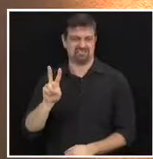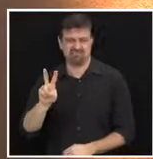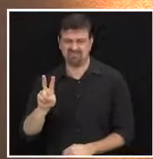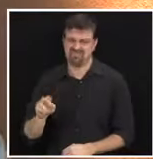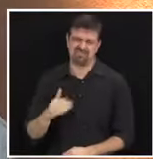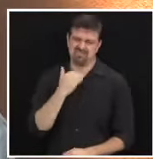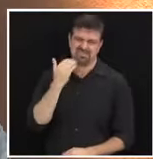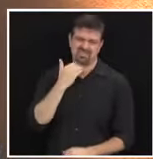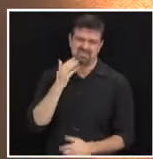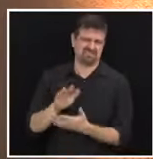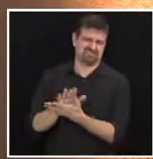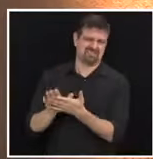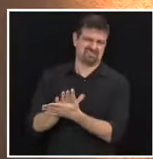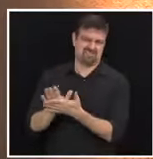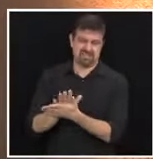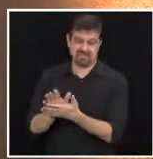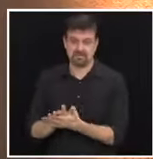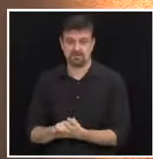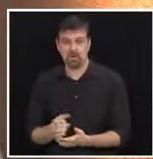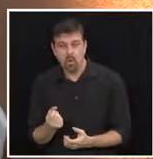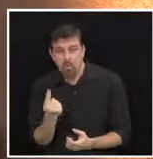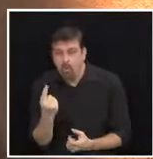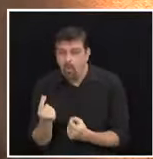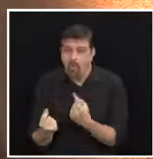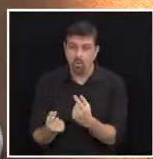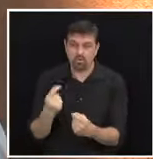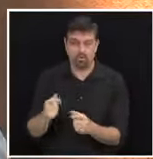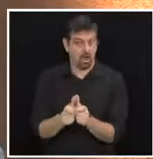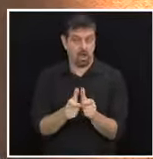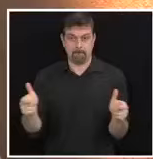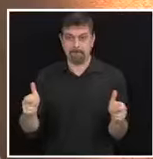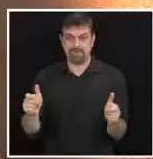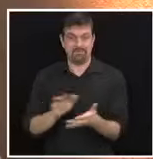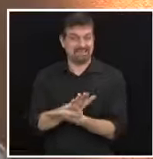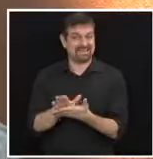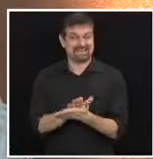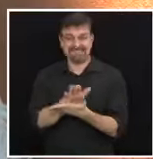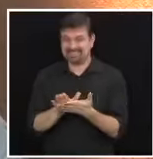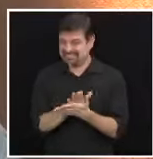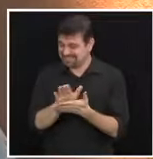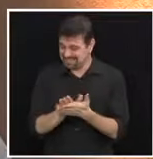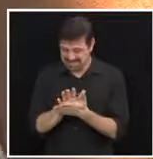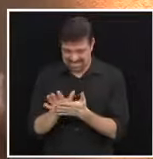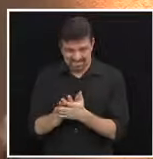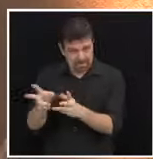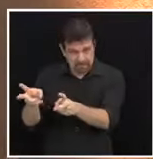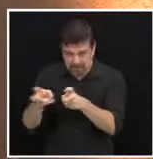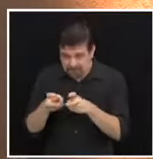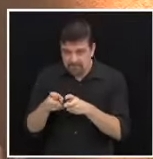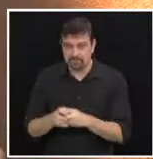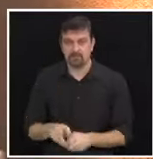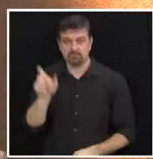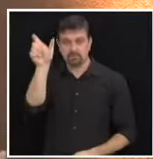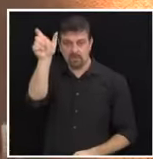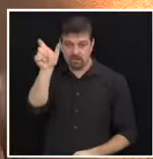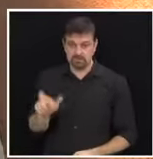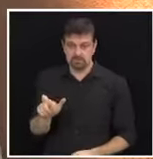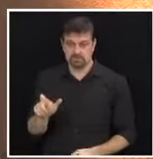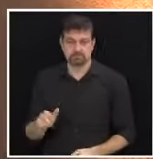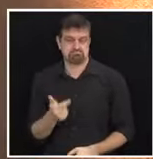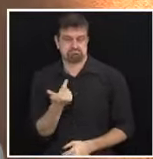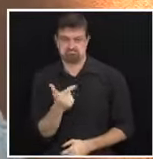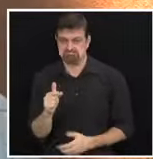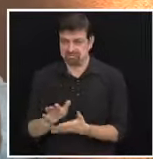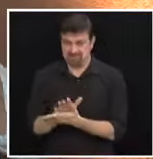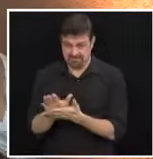HIV. E somente uma porcentagem pequena tem, a grande maioria não tem nada. E tanto quem não teve sintomas da infecção aguda como